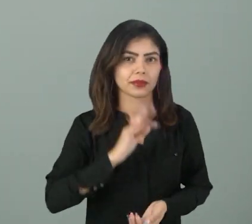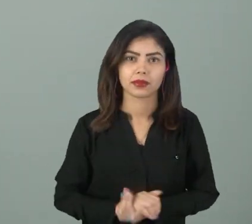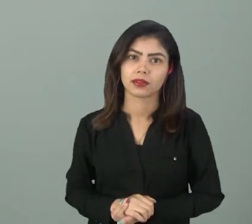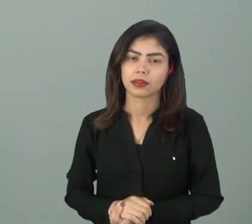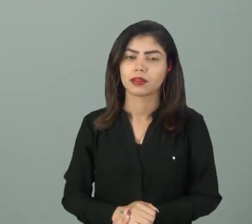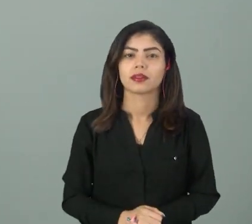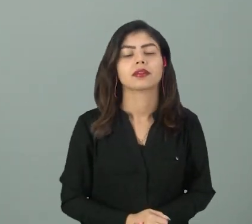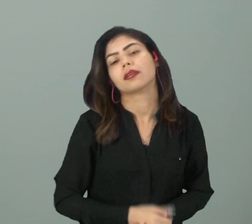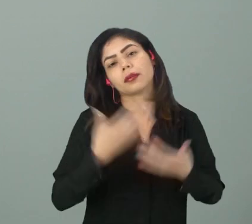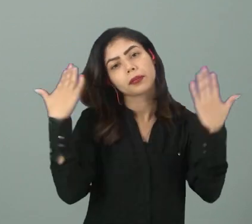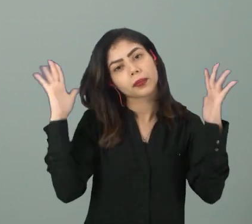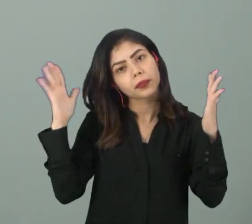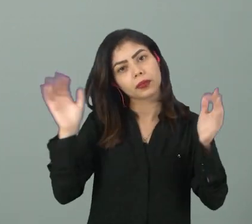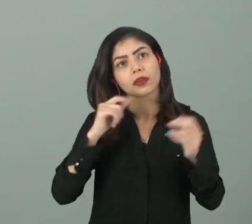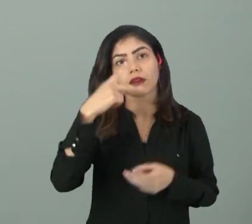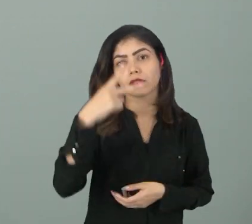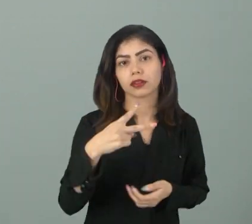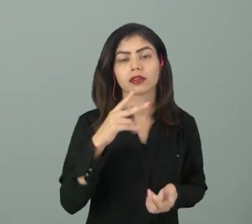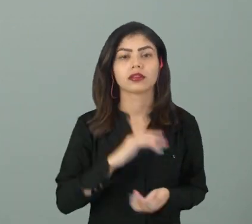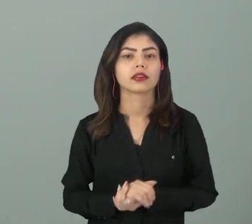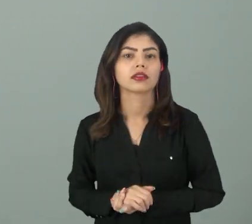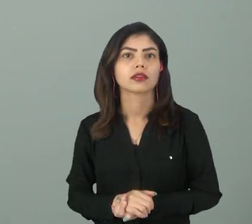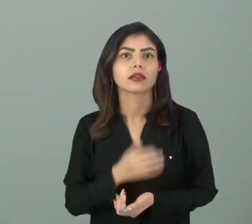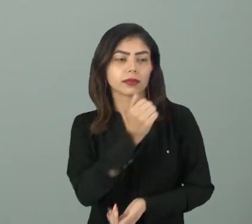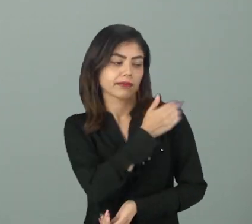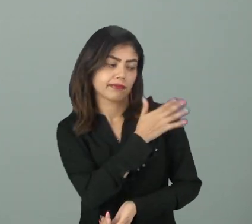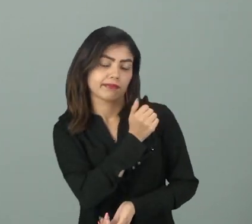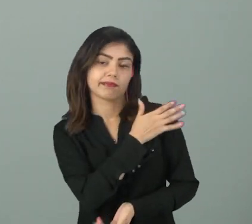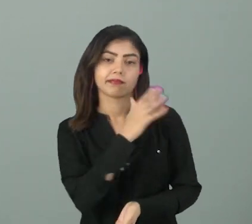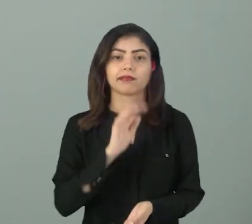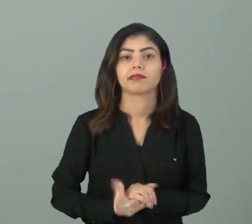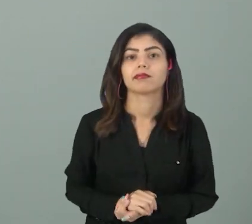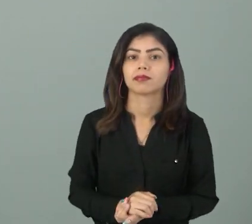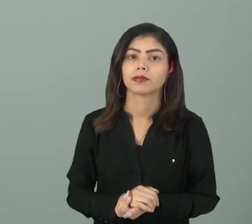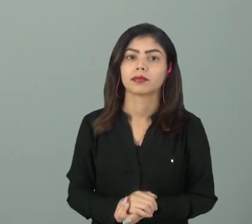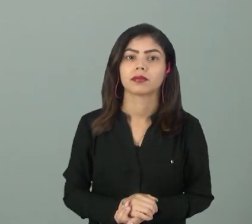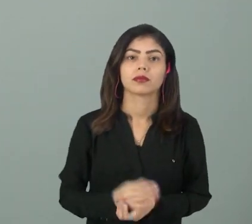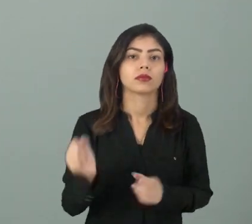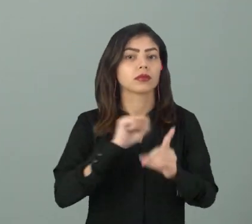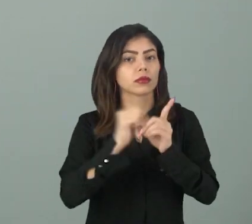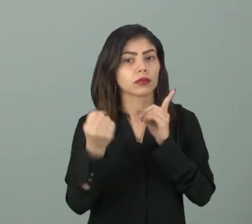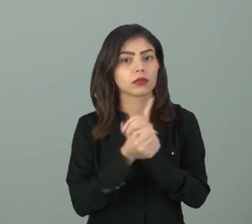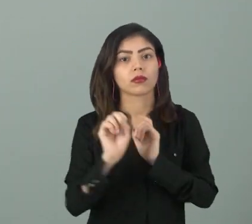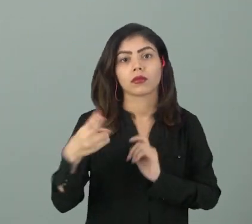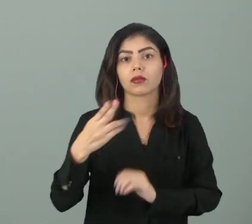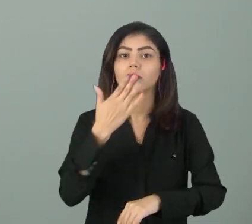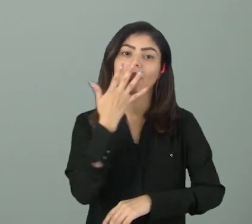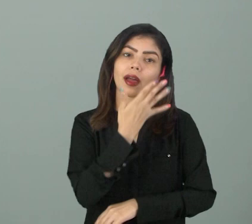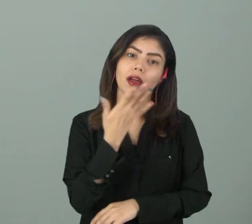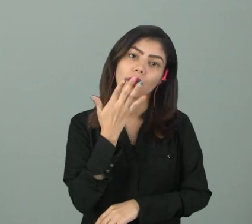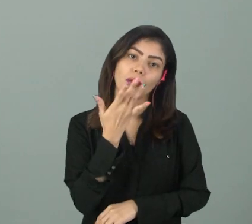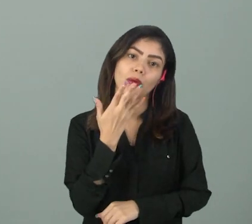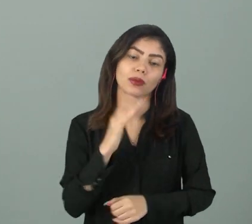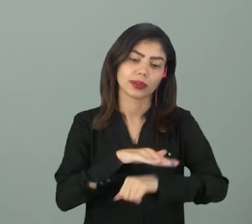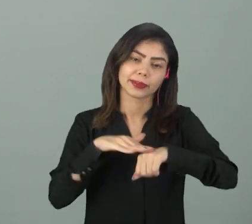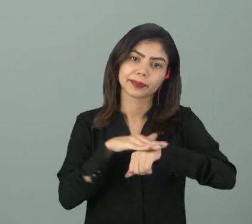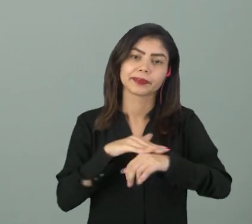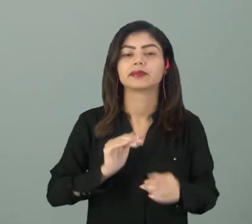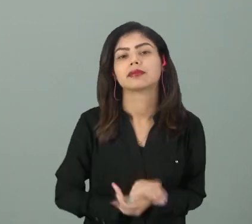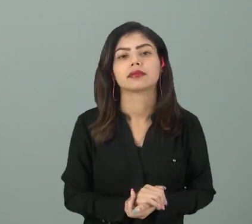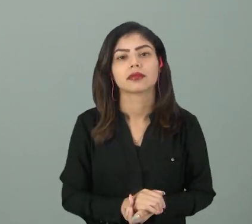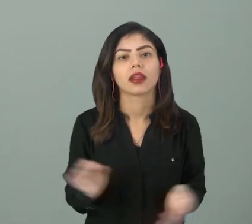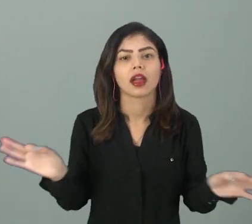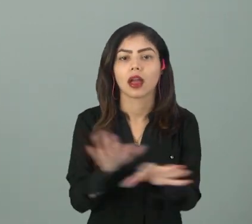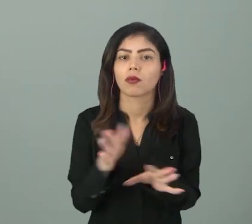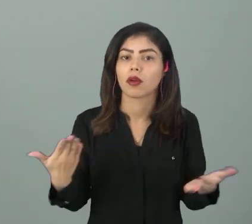certo! Meus parabéns, você acertou as duas. Discriminação, preconceito, seja social ou racial. Com isso, encerramos nossa aula